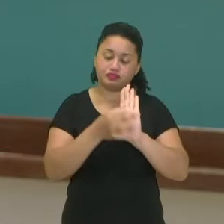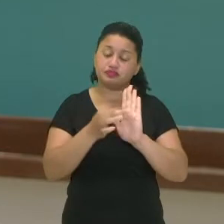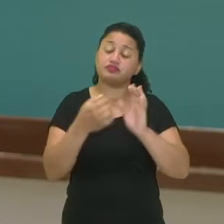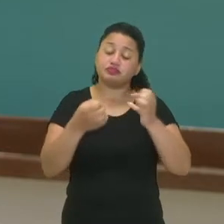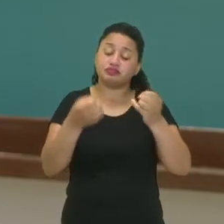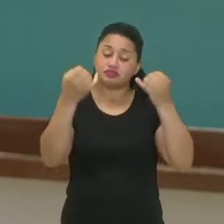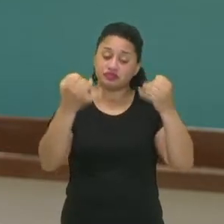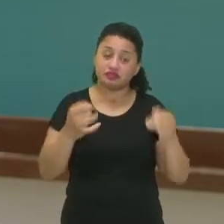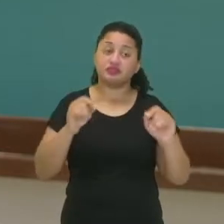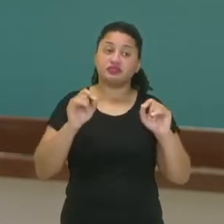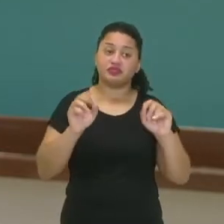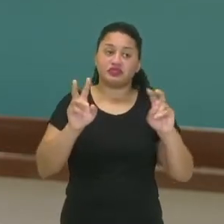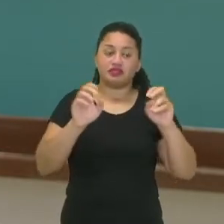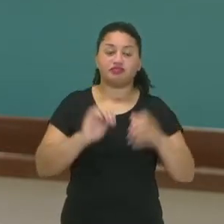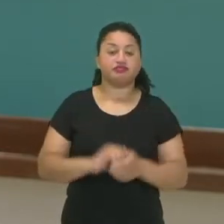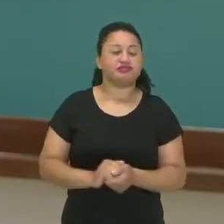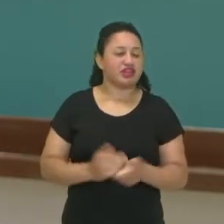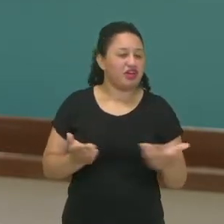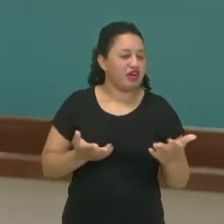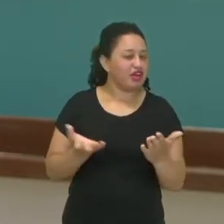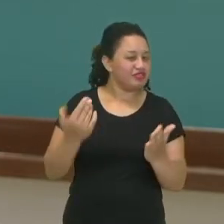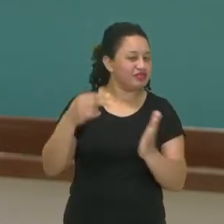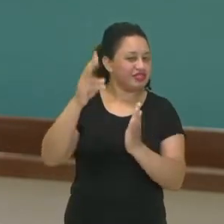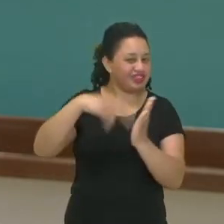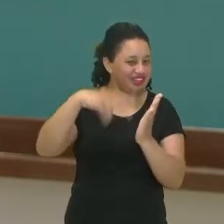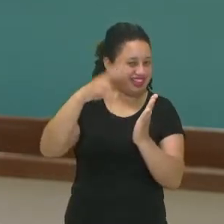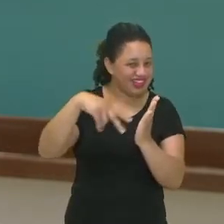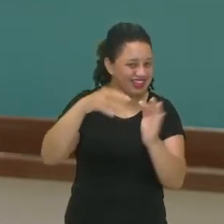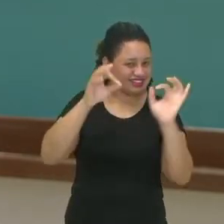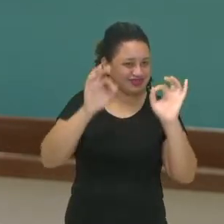algo sobre isso. Acompanhem comigo lá então.